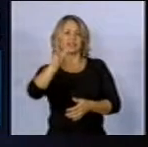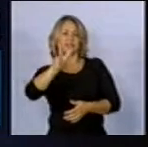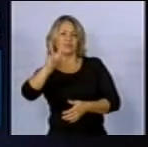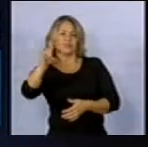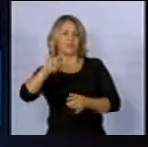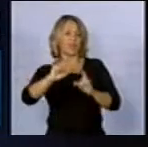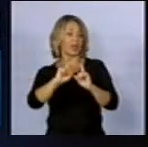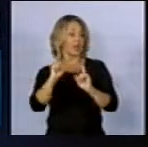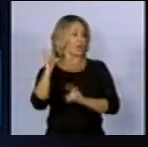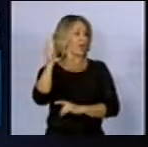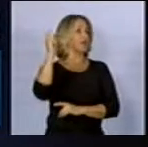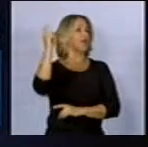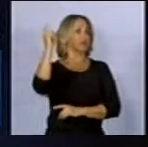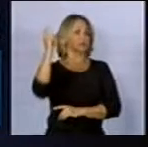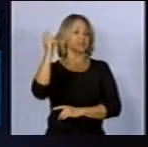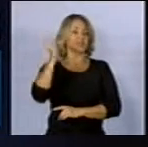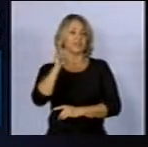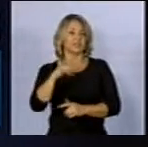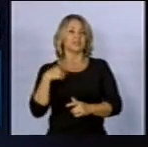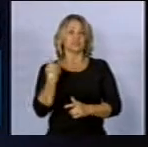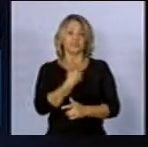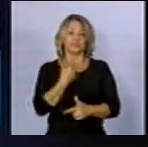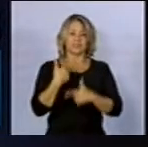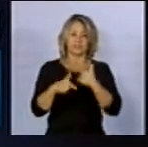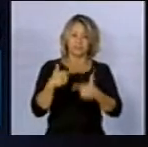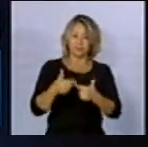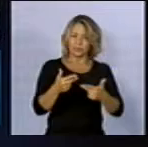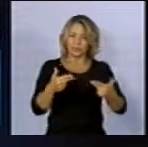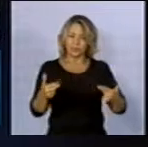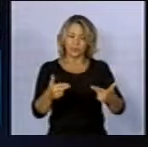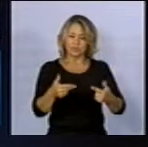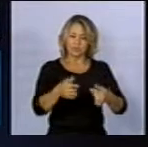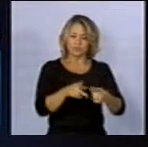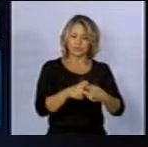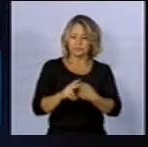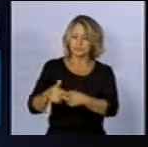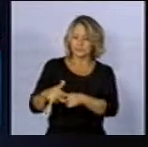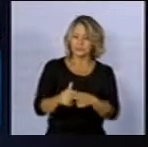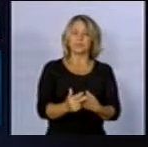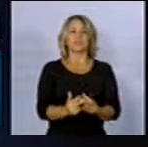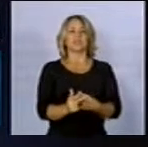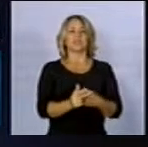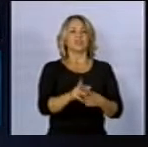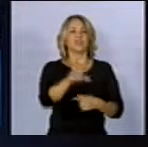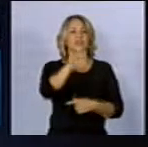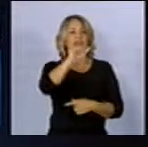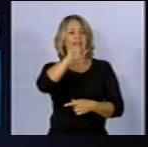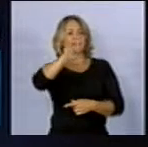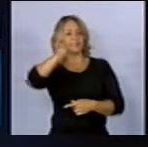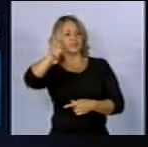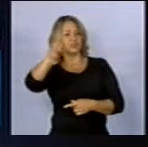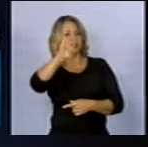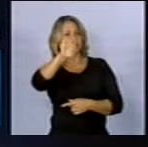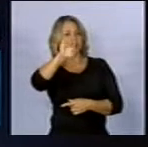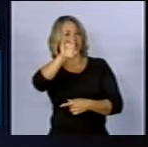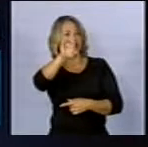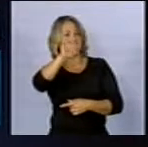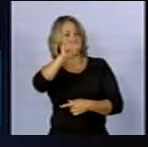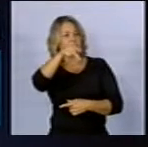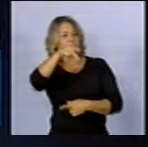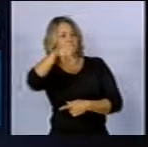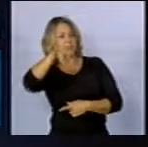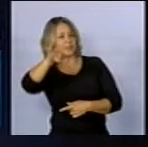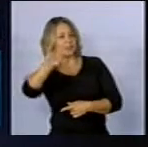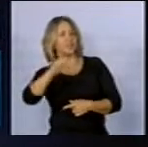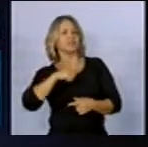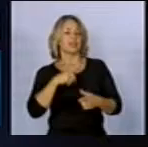alta quando nós trabalhamos com equipamentos de radioterapia para tratamento de radiação profunda nós trabalhamos